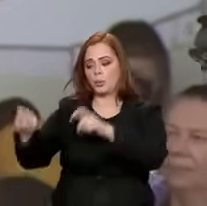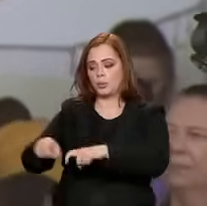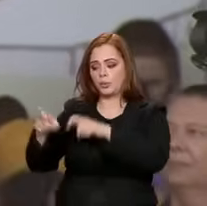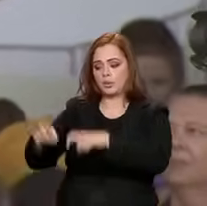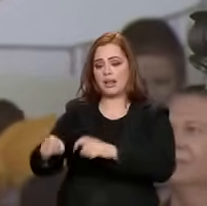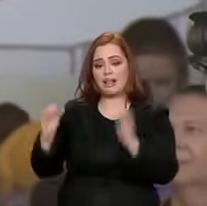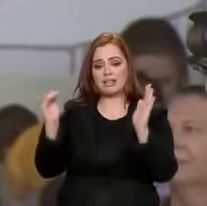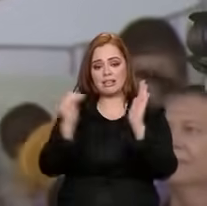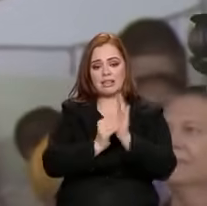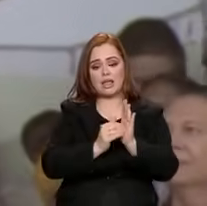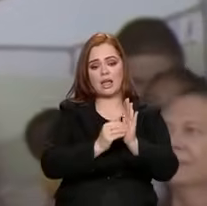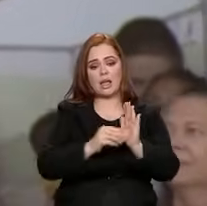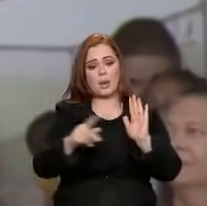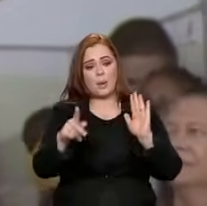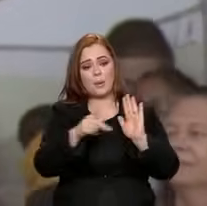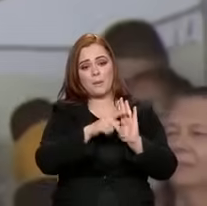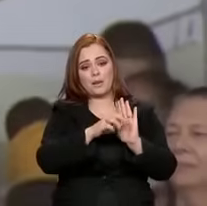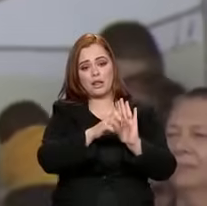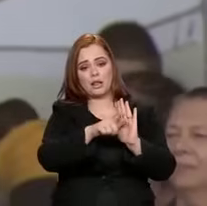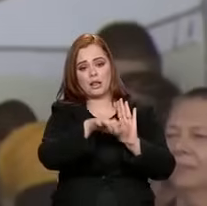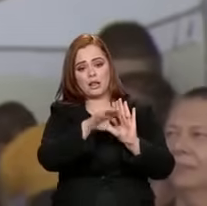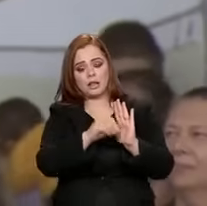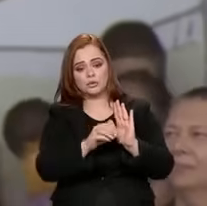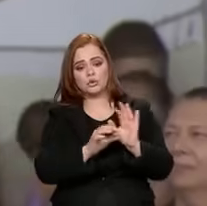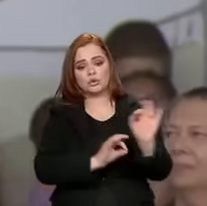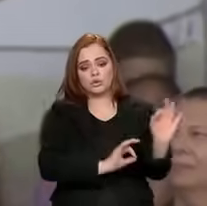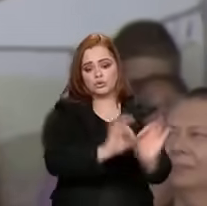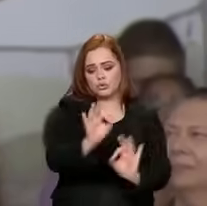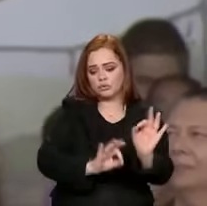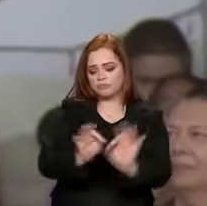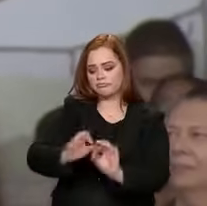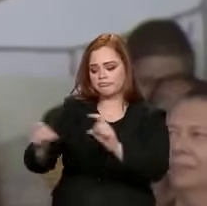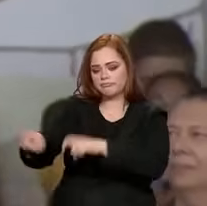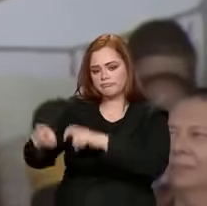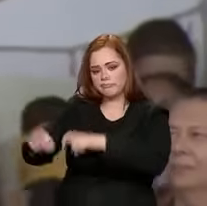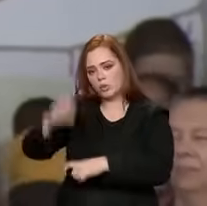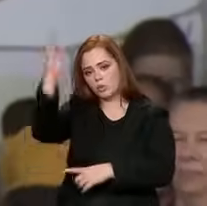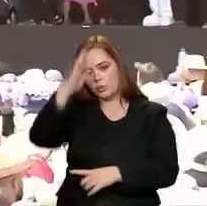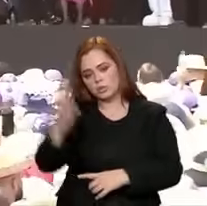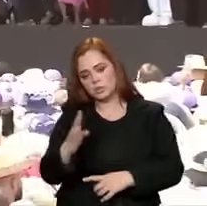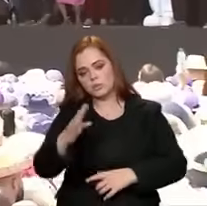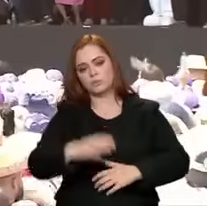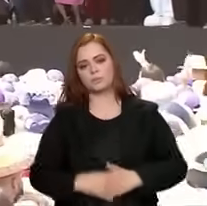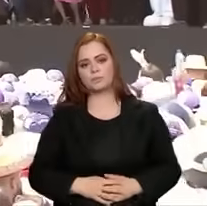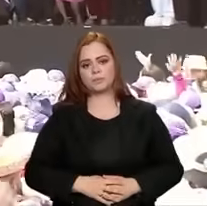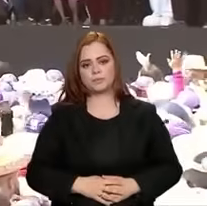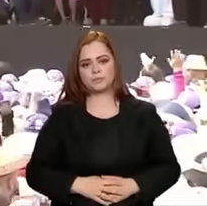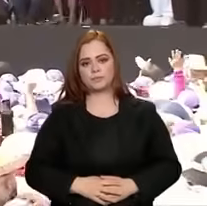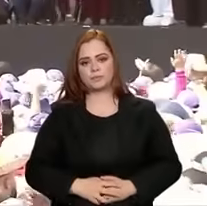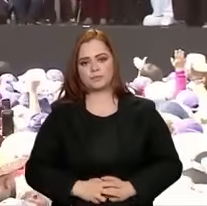ao plano avançando o plano de reforma agrária do Brasil